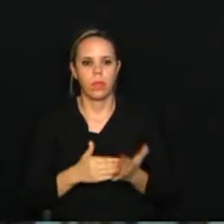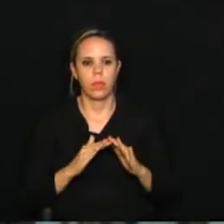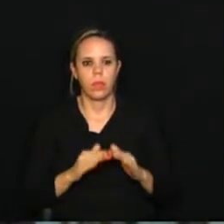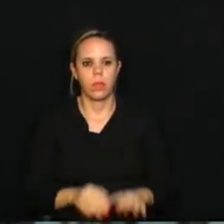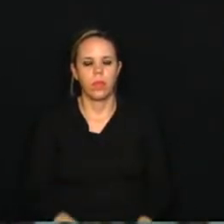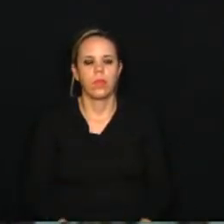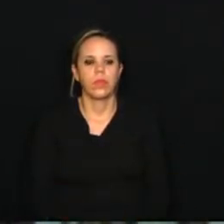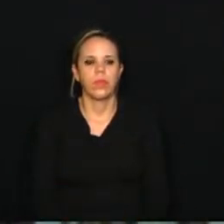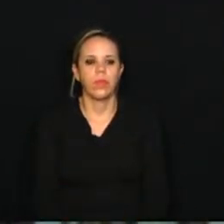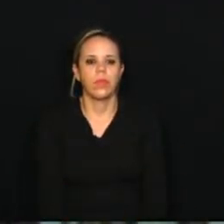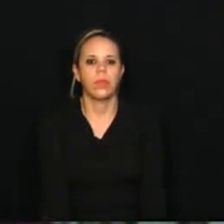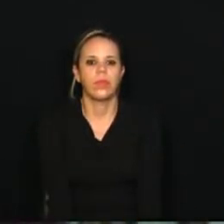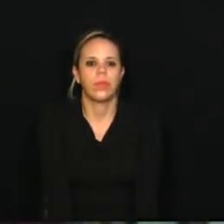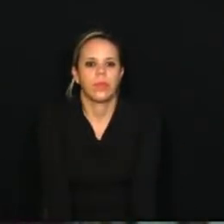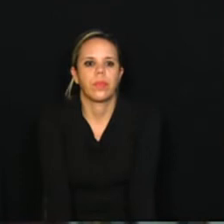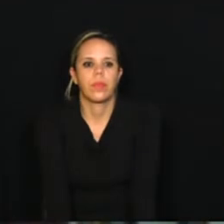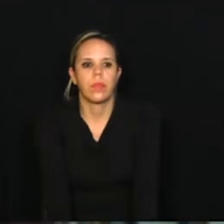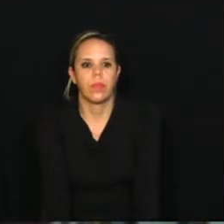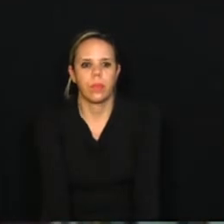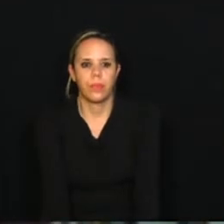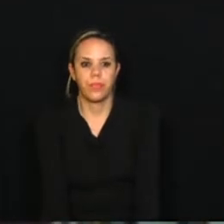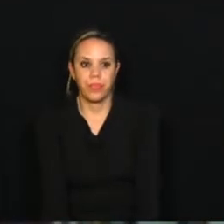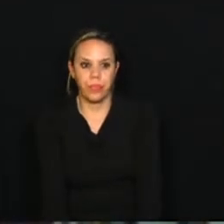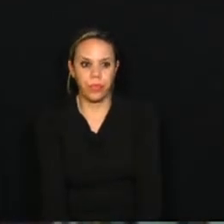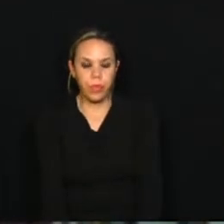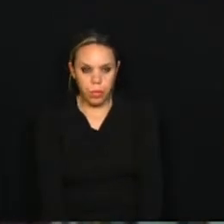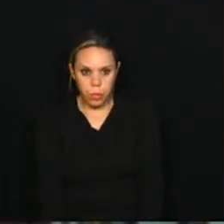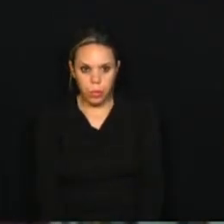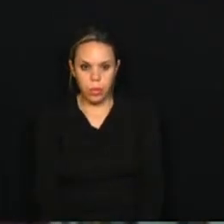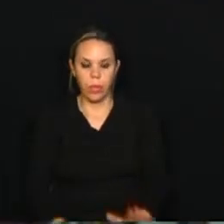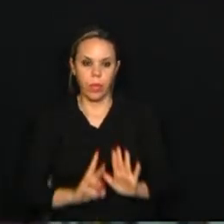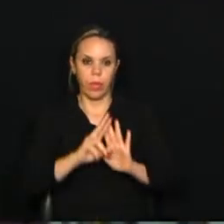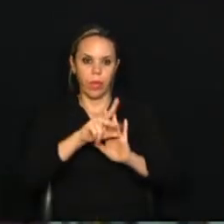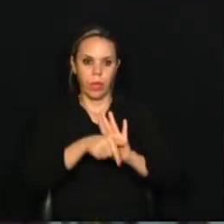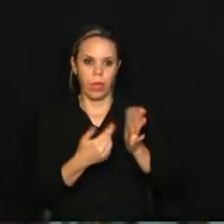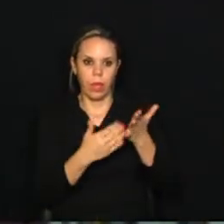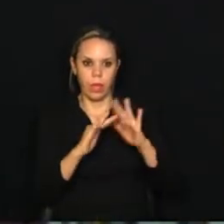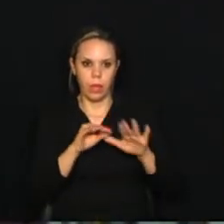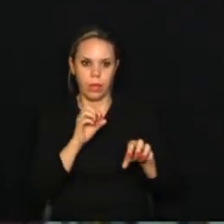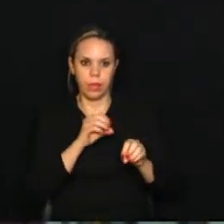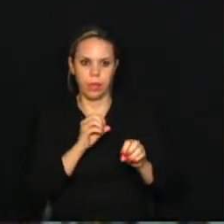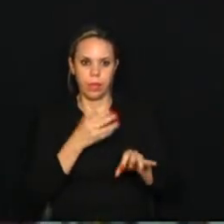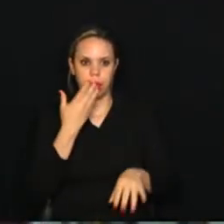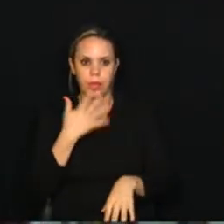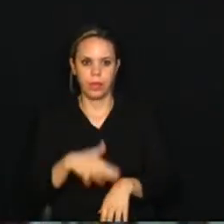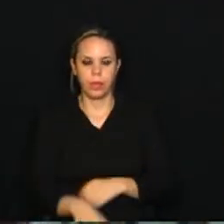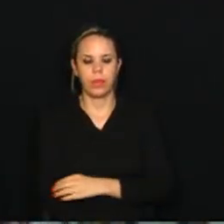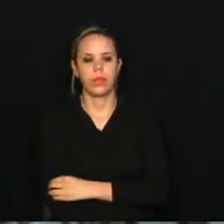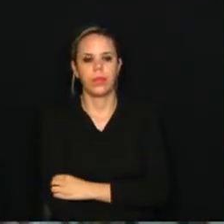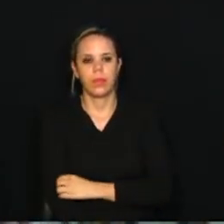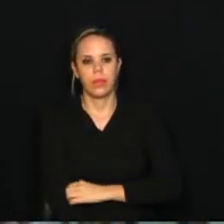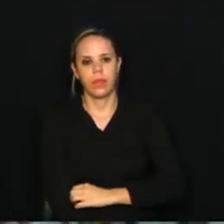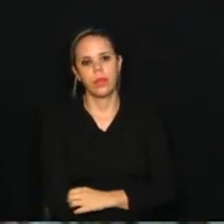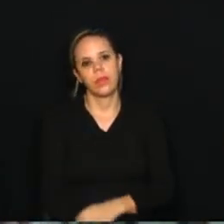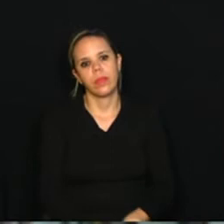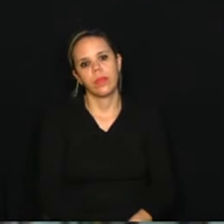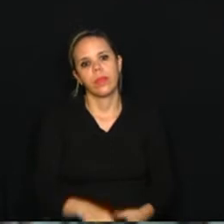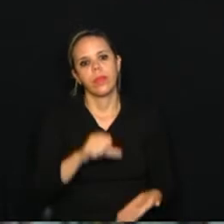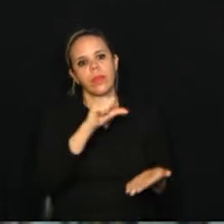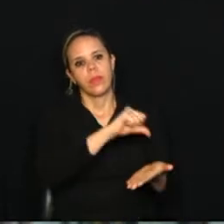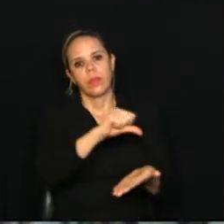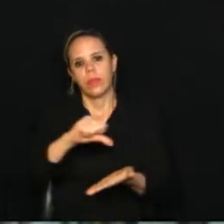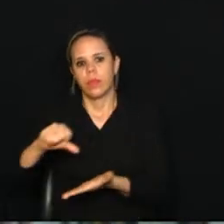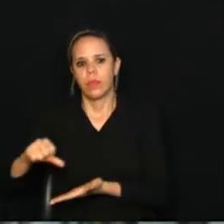escolas, né? Então, há uma série de escolas de educação infantil que estão nessas